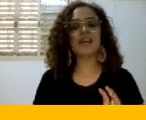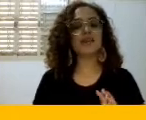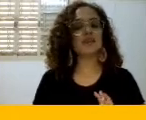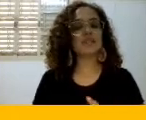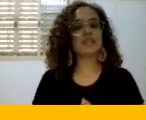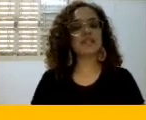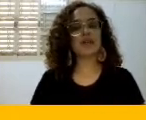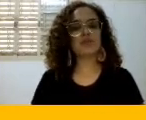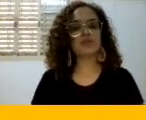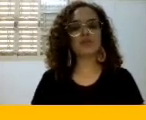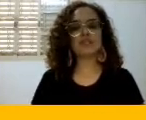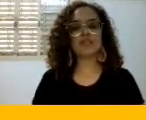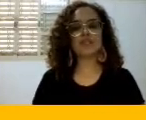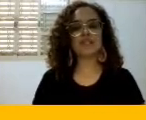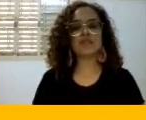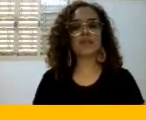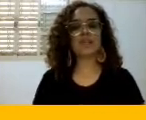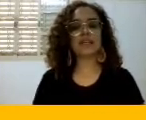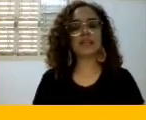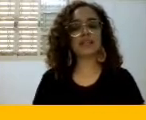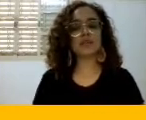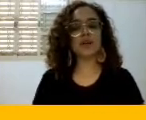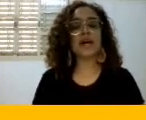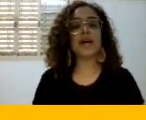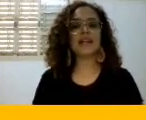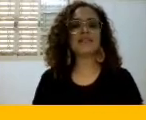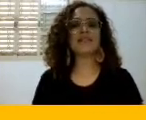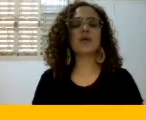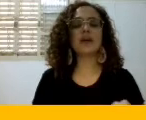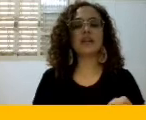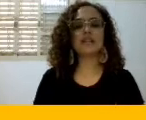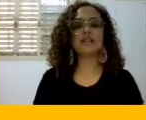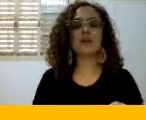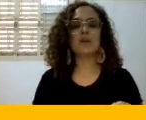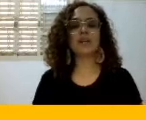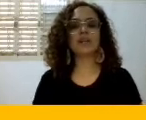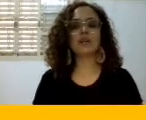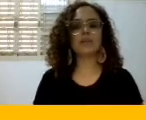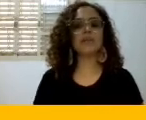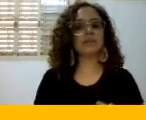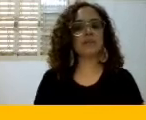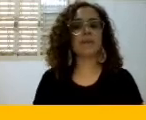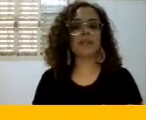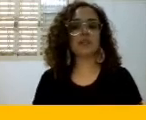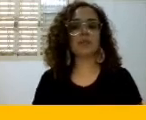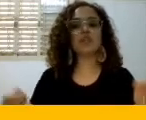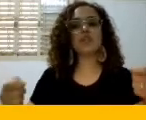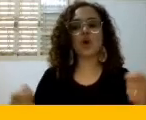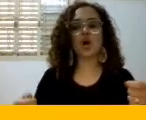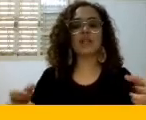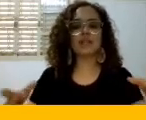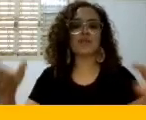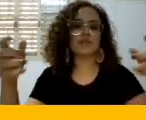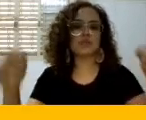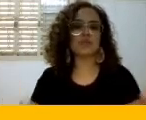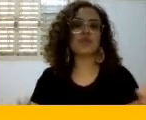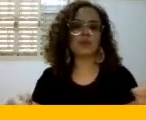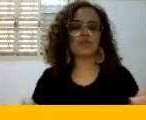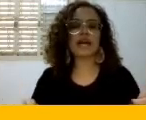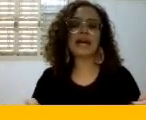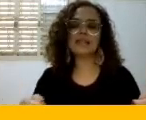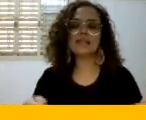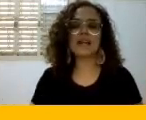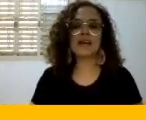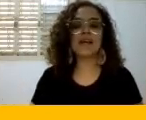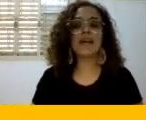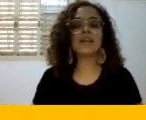temos aí a ilustração de duas crianças brincando. Elas estão brincando aparentemente de roda, estão as duas de